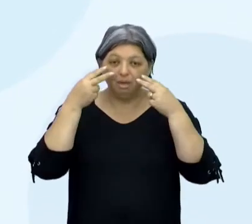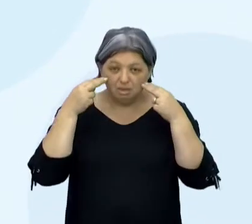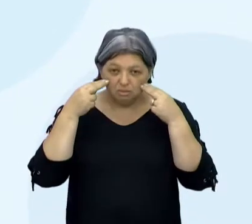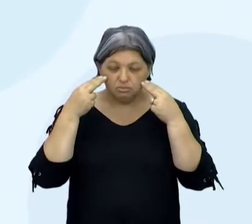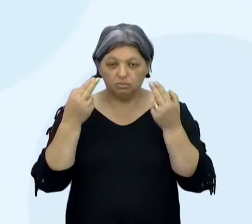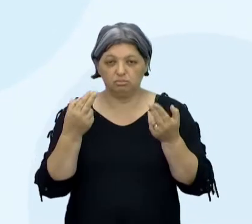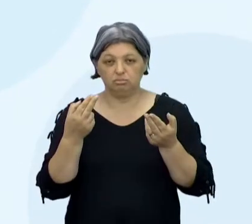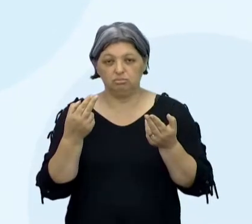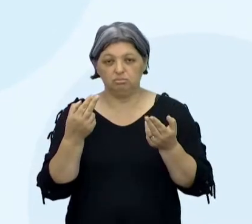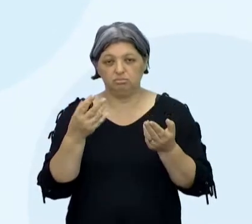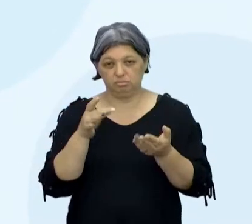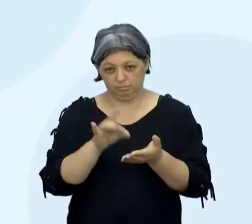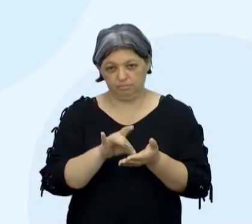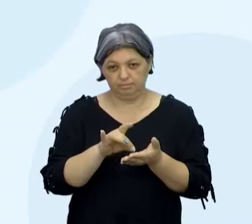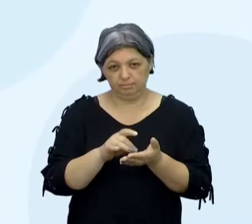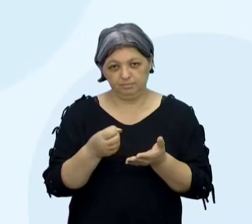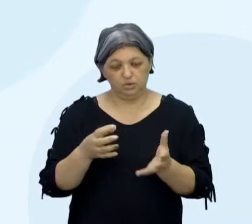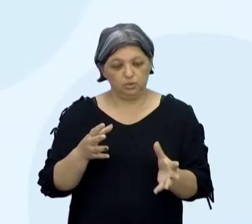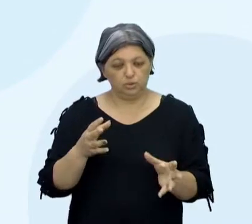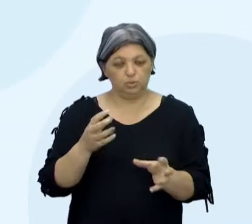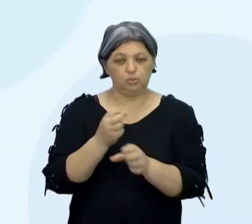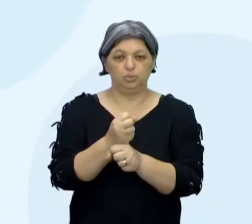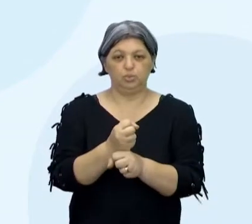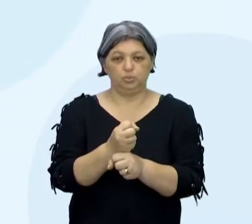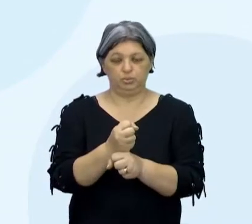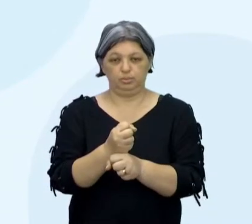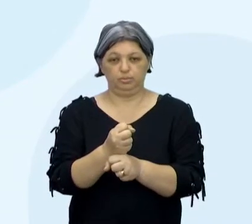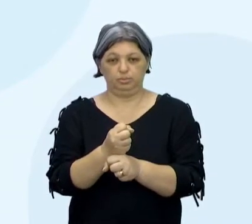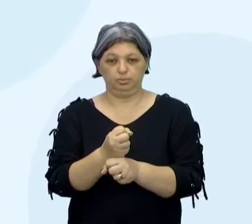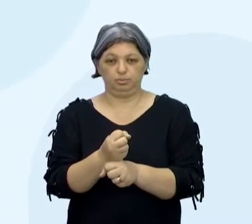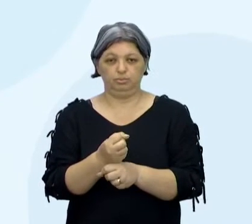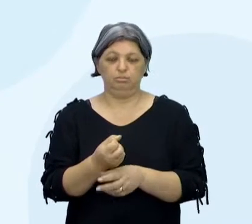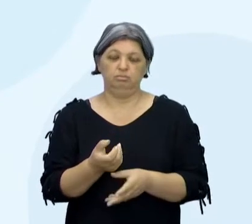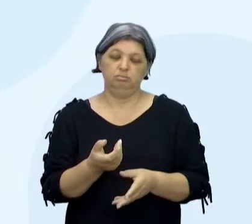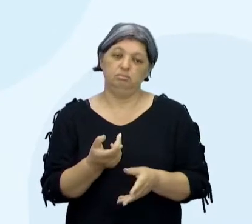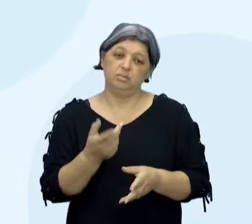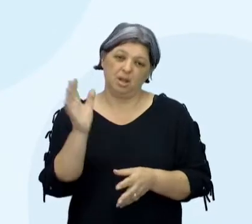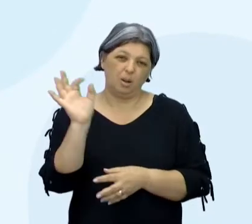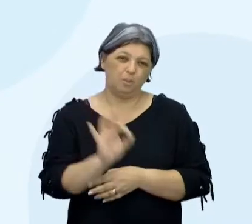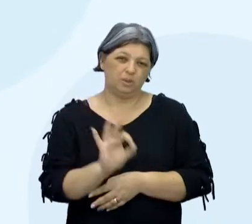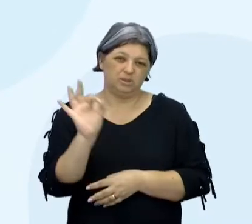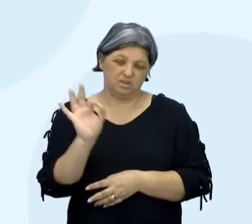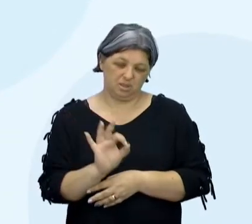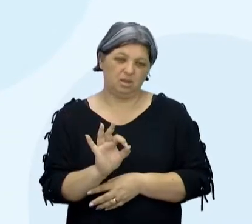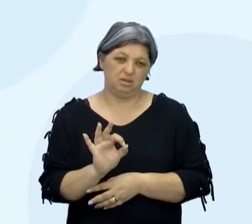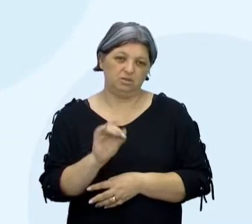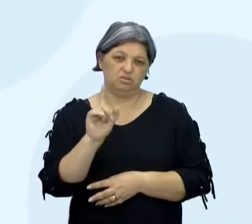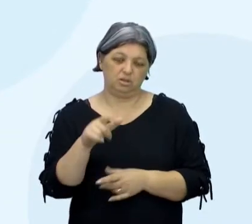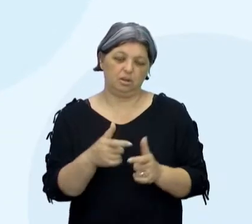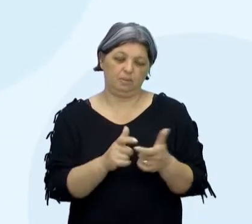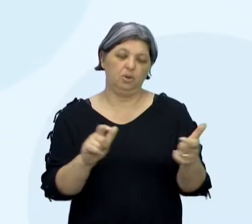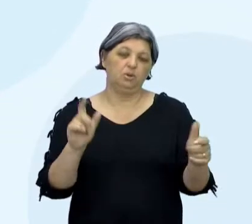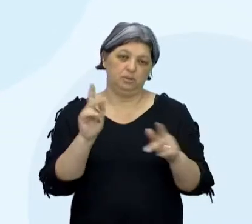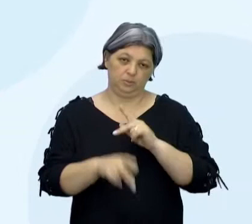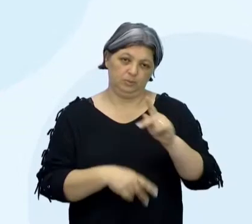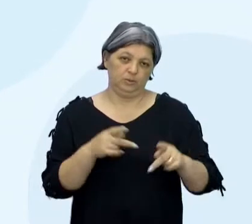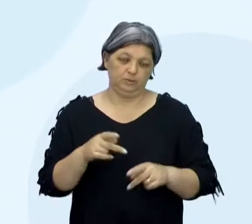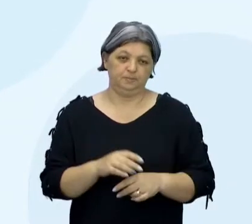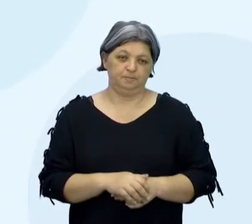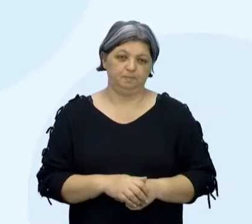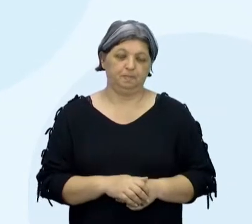mesmo juntando tudo isso acaba dando uma uma porcentagem que acaba sendo a maioria da população